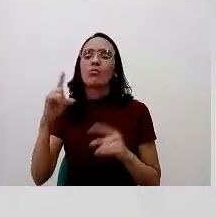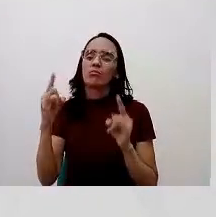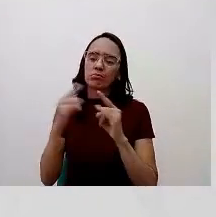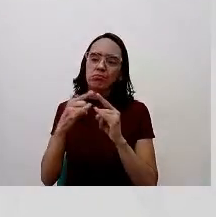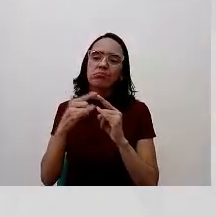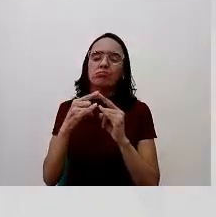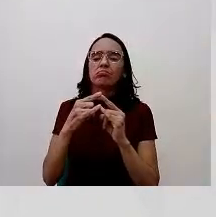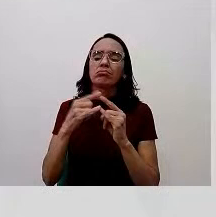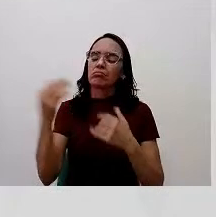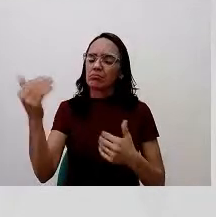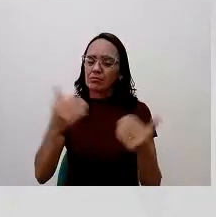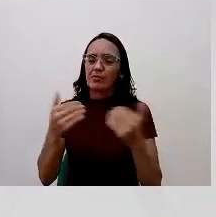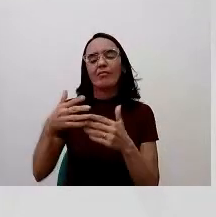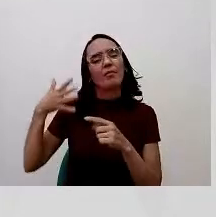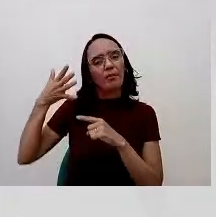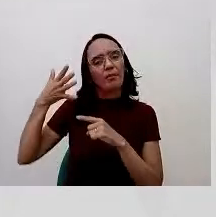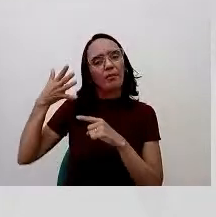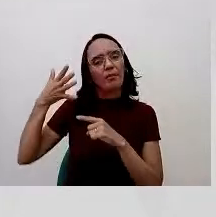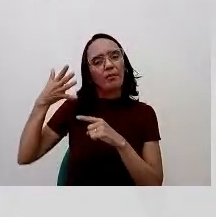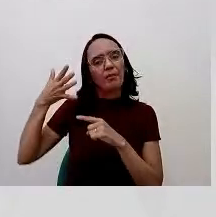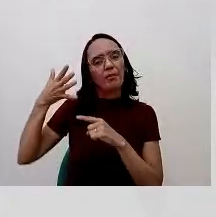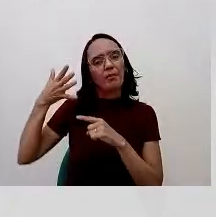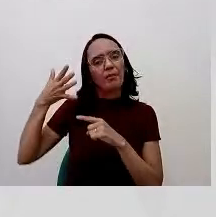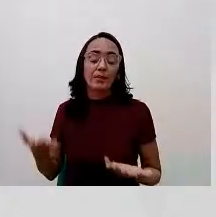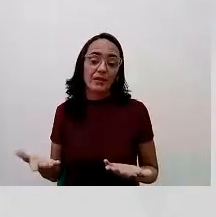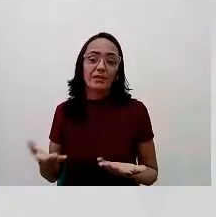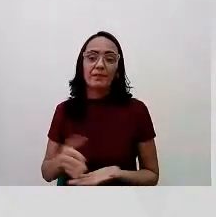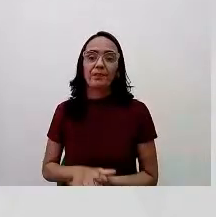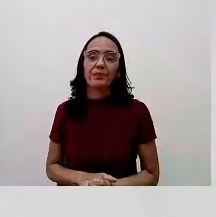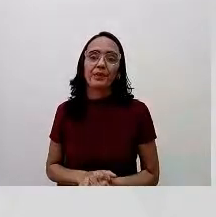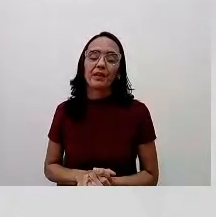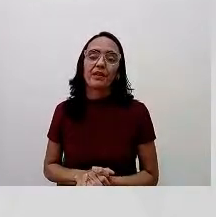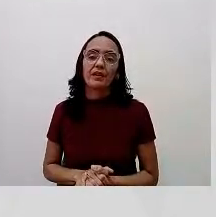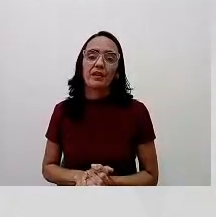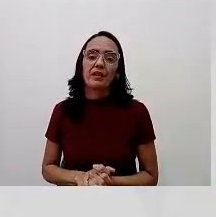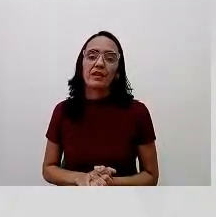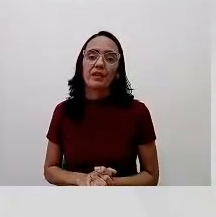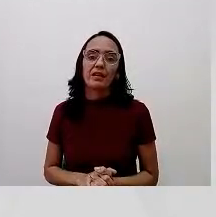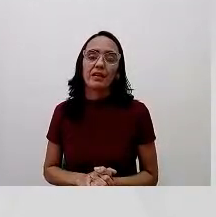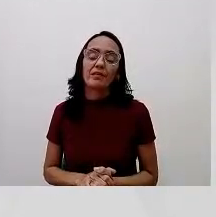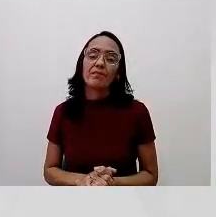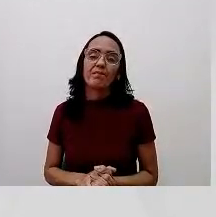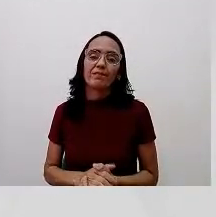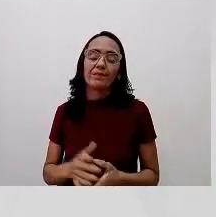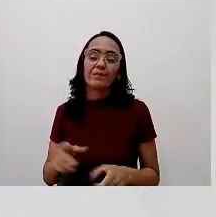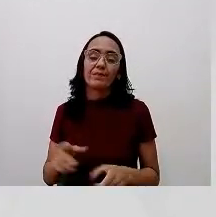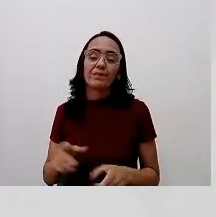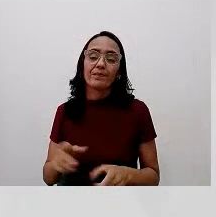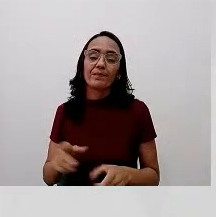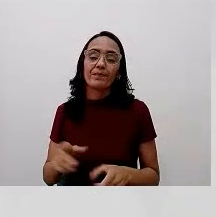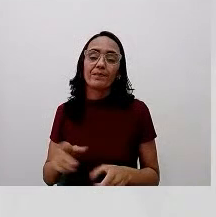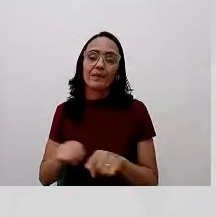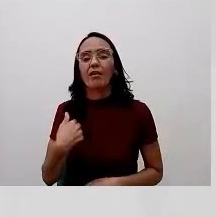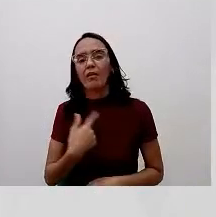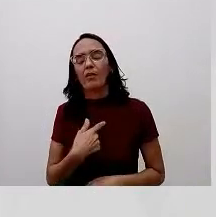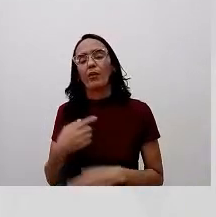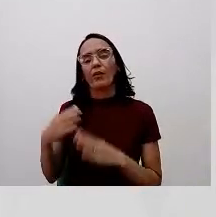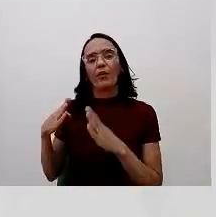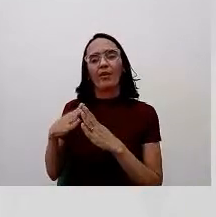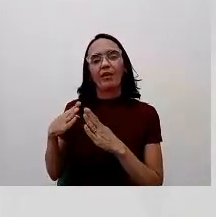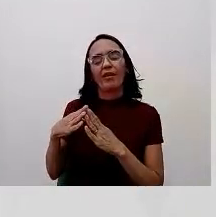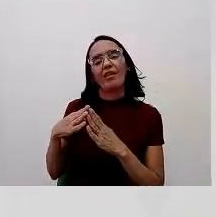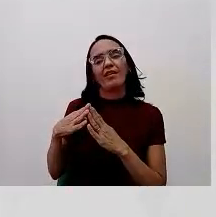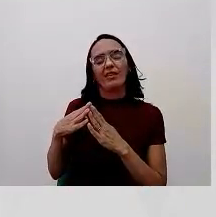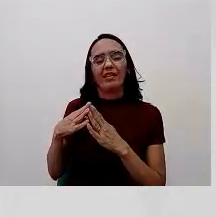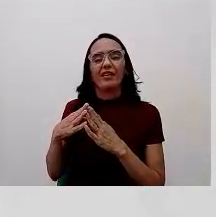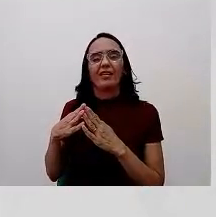de casa, né. A gente tem nosso colega que acabou de palestrar aqui, está em casa, né, e pode trazer para a gente, né, todo o seu conhecimento, toda a